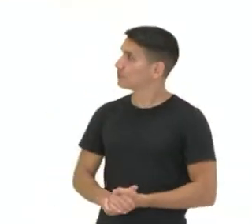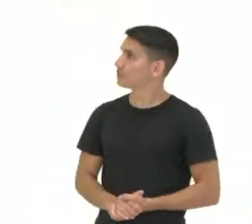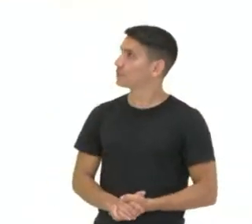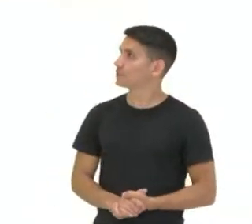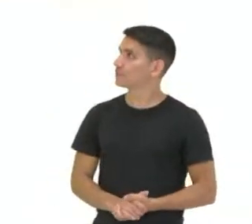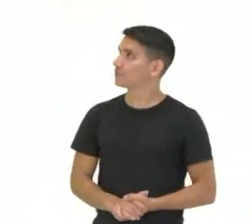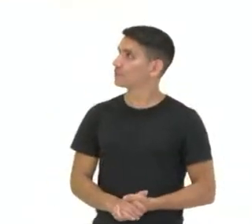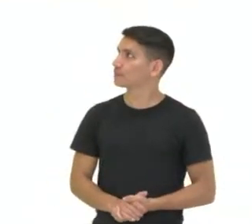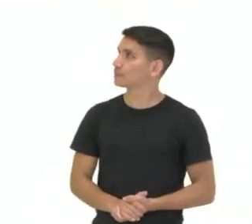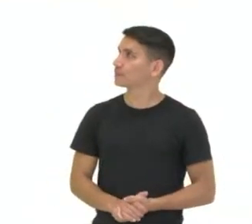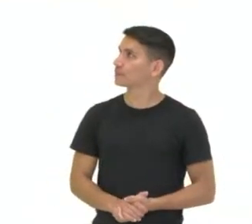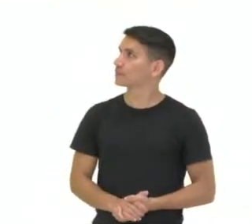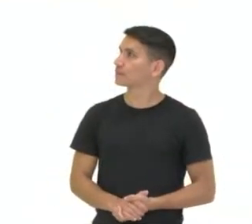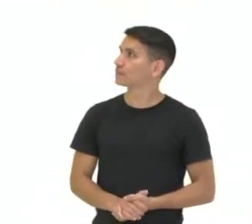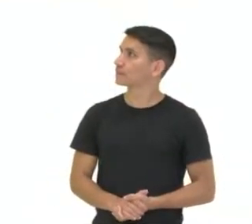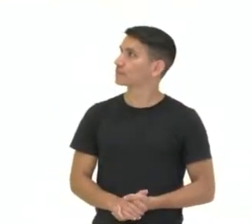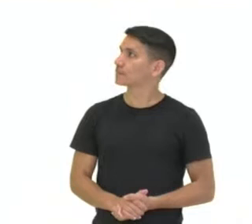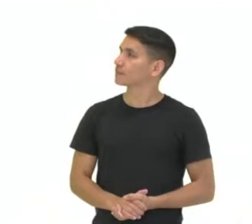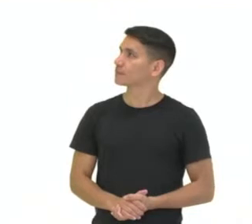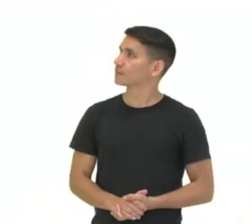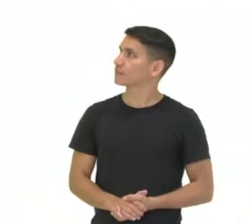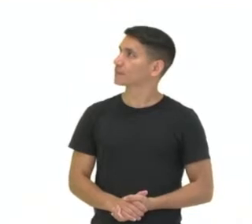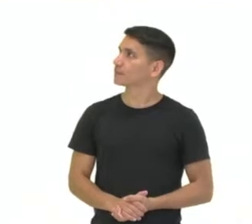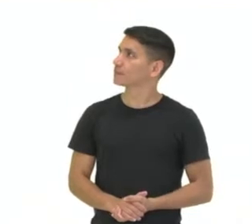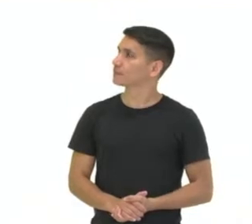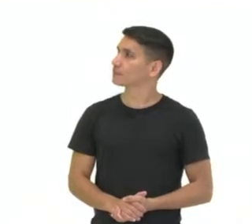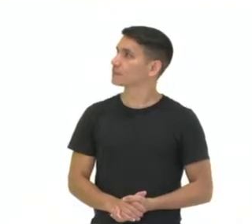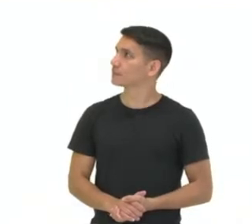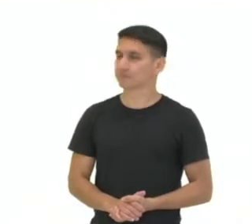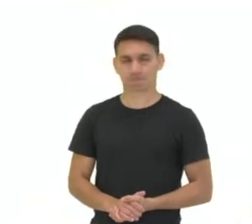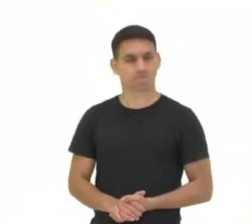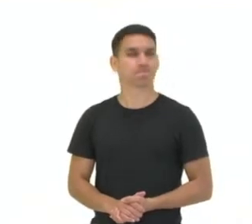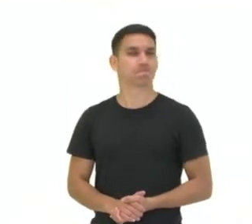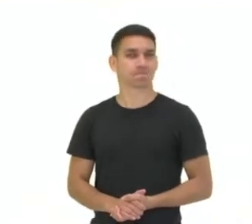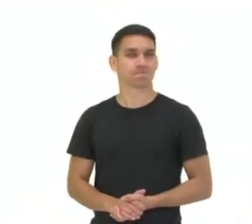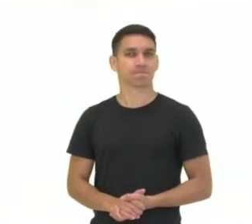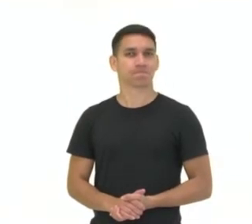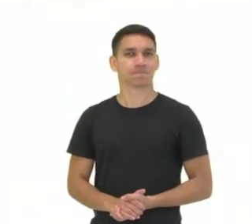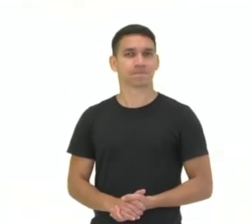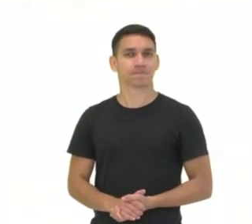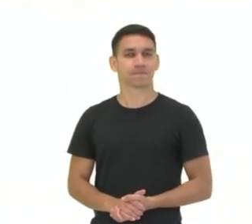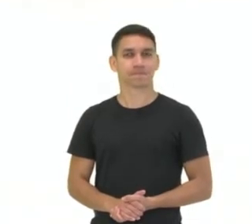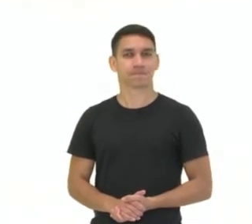Bogos, Hebe Camargo, Moreira da Silva, entre outros.